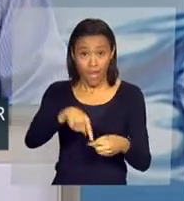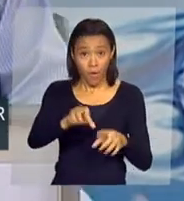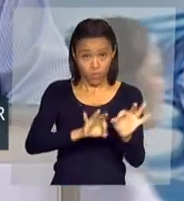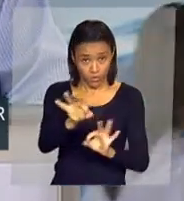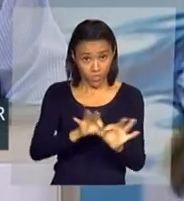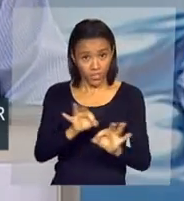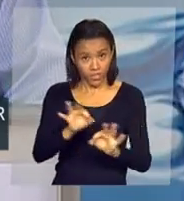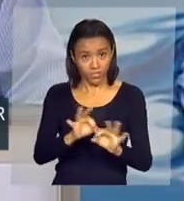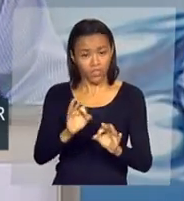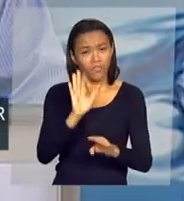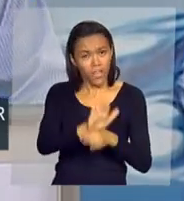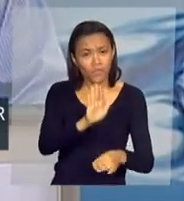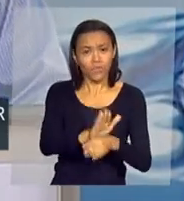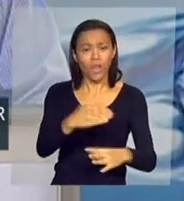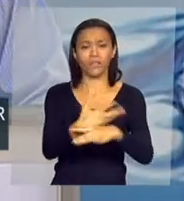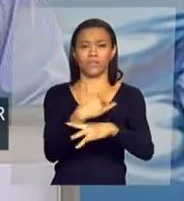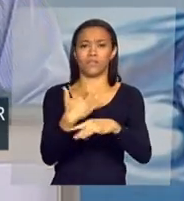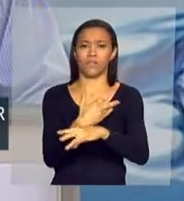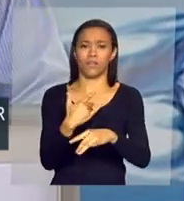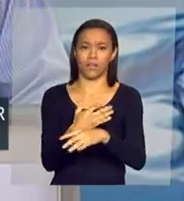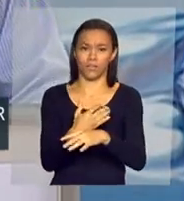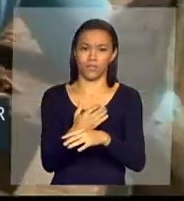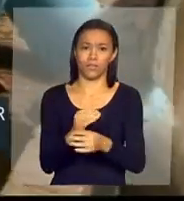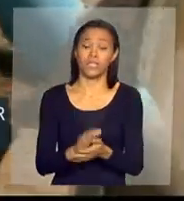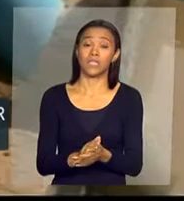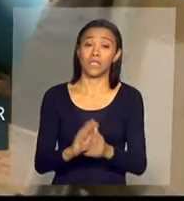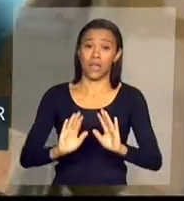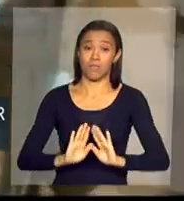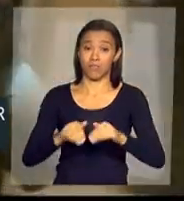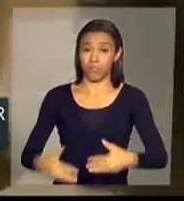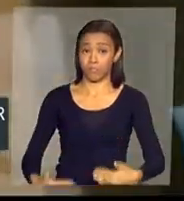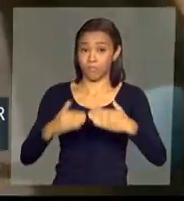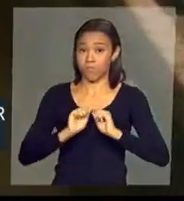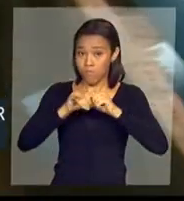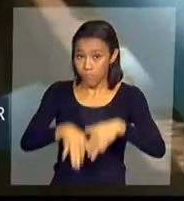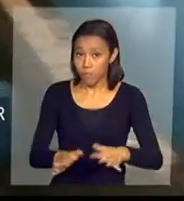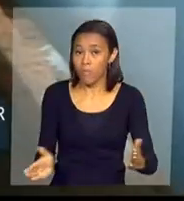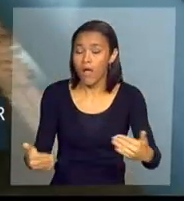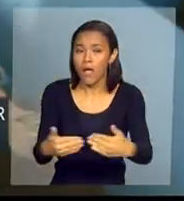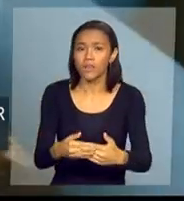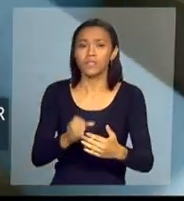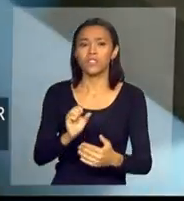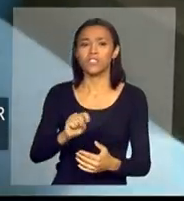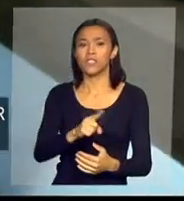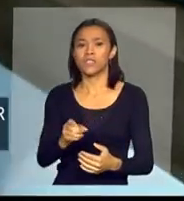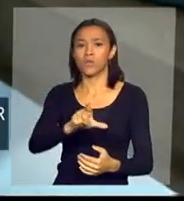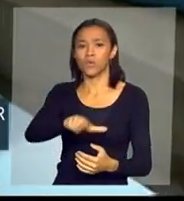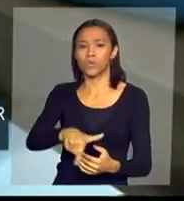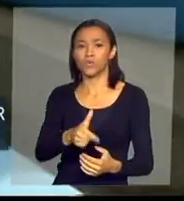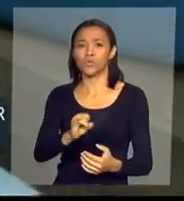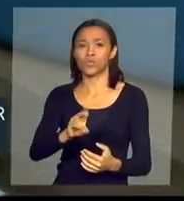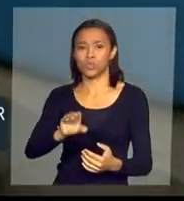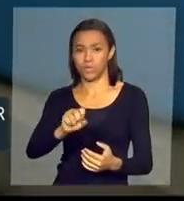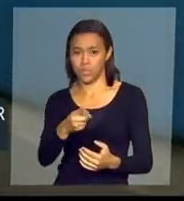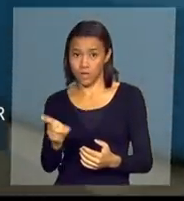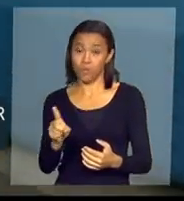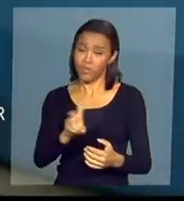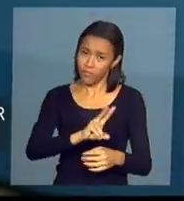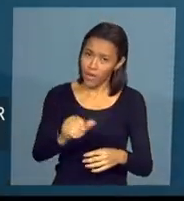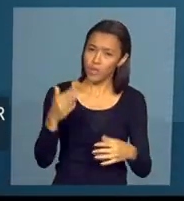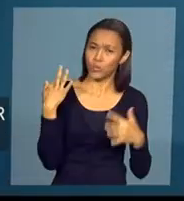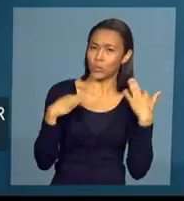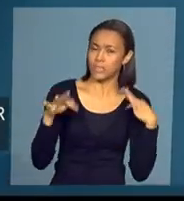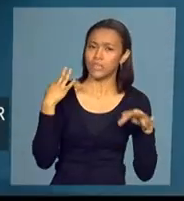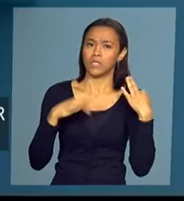nossa cidade e a partir da barragem de São Julião, uma obra voltada ao lazer e ao turismo de nossa população,